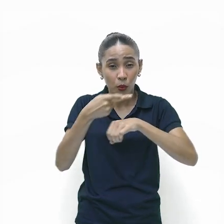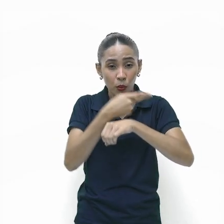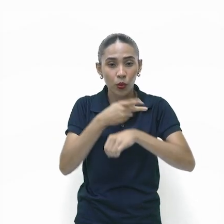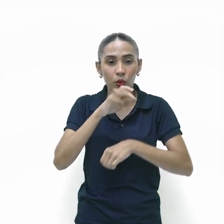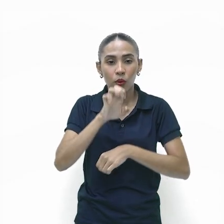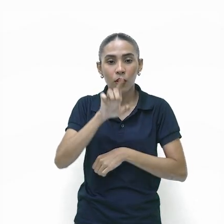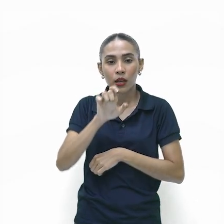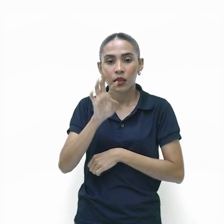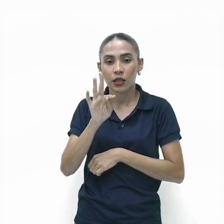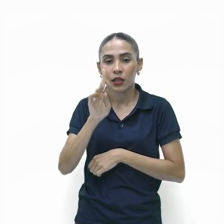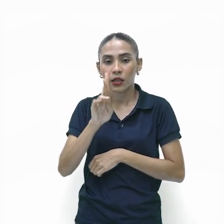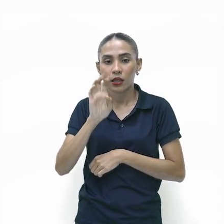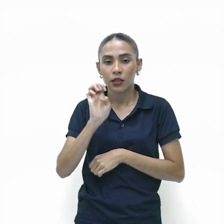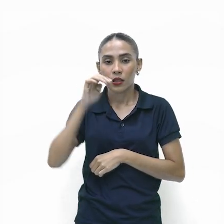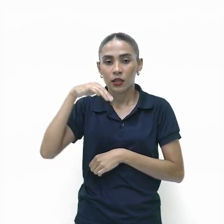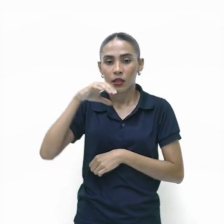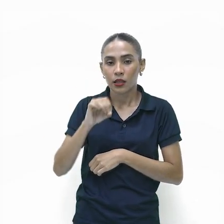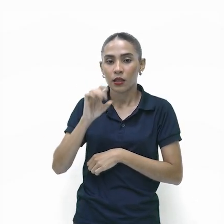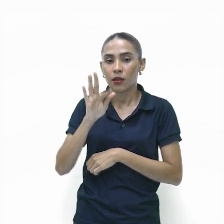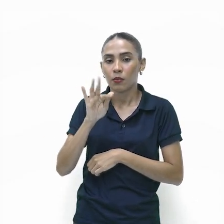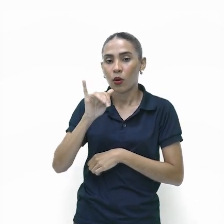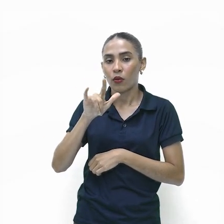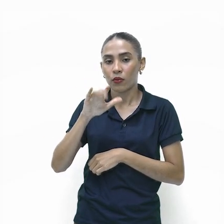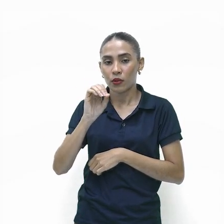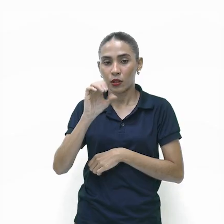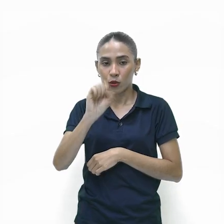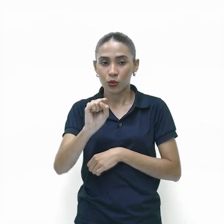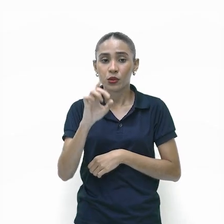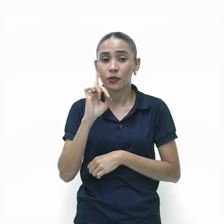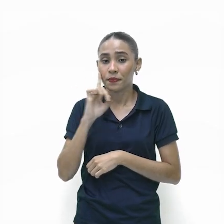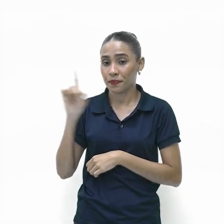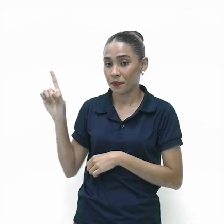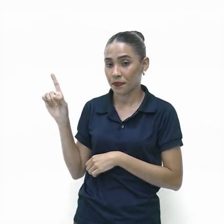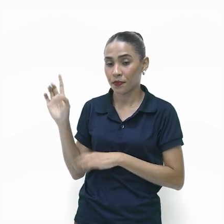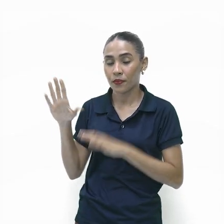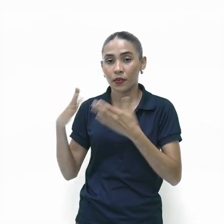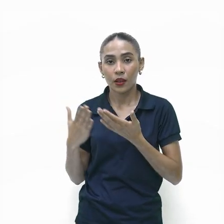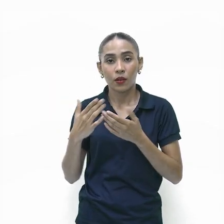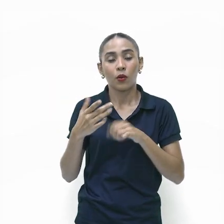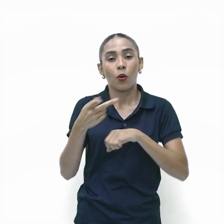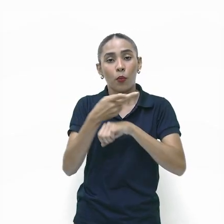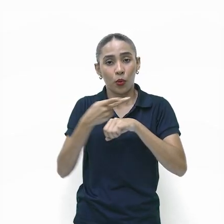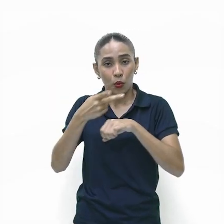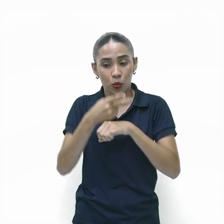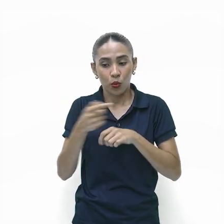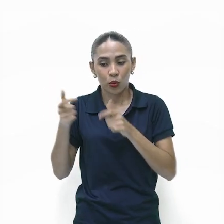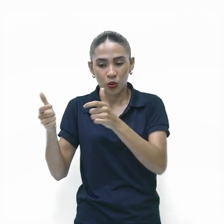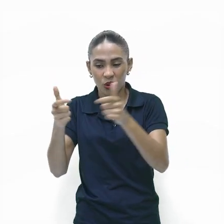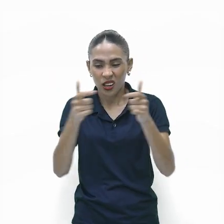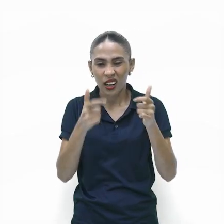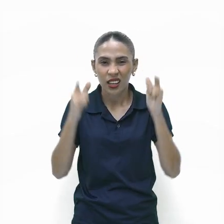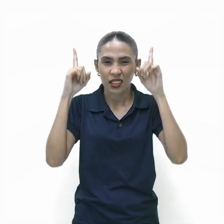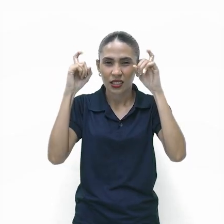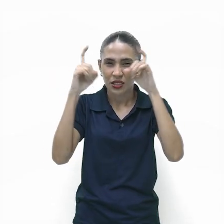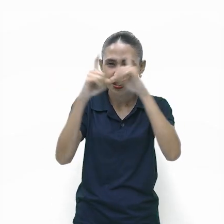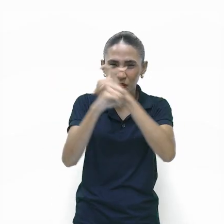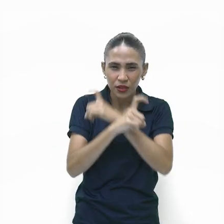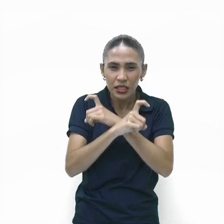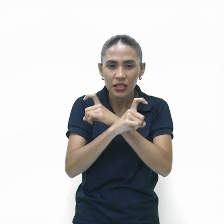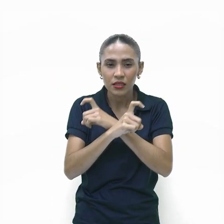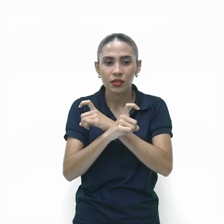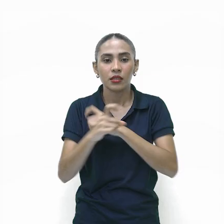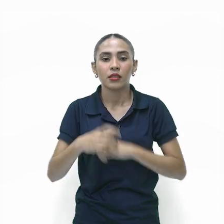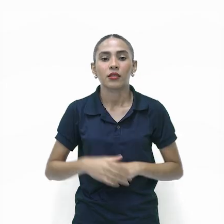caçadores de extremófilos, por exemplo, né? Sim, esse é o nome. Eles vão aos lugares inóspitos. O que são